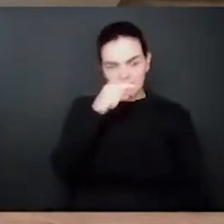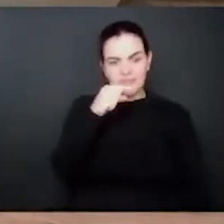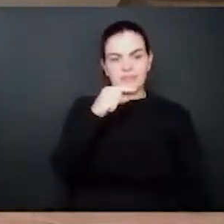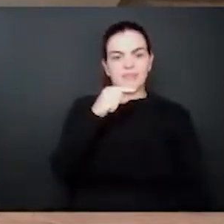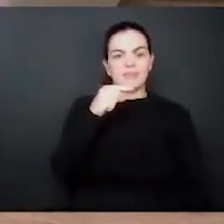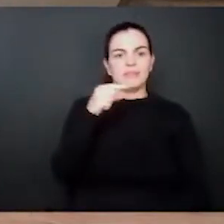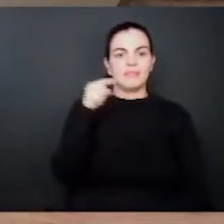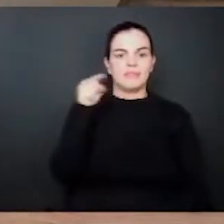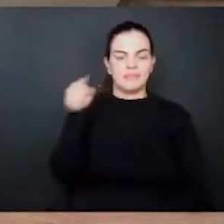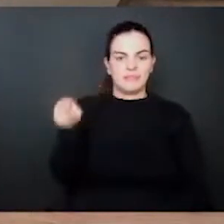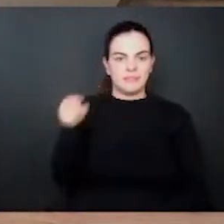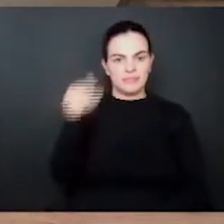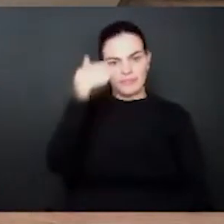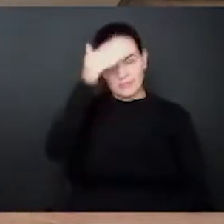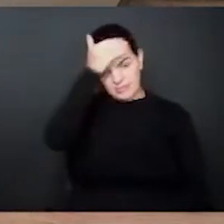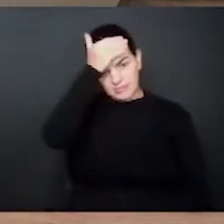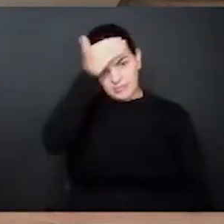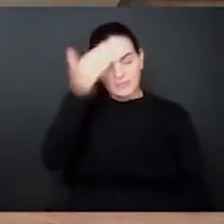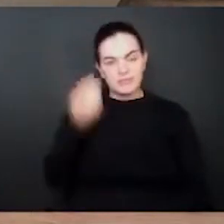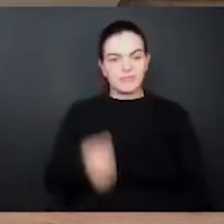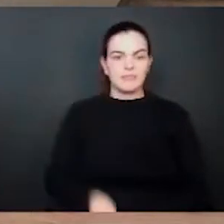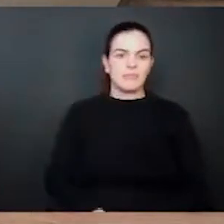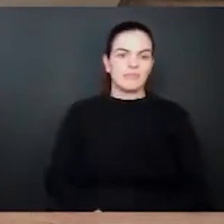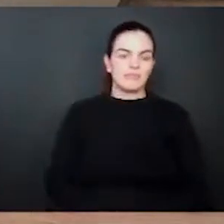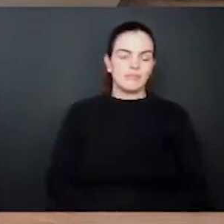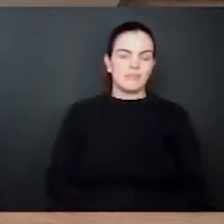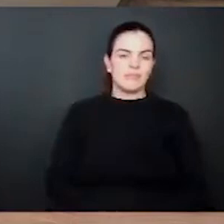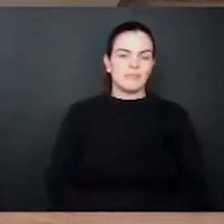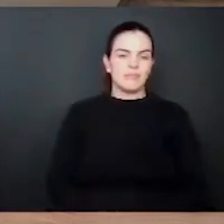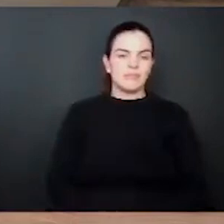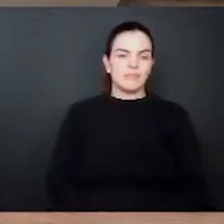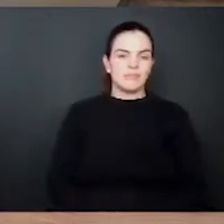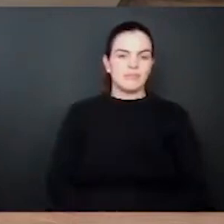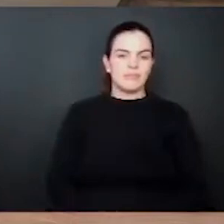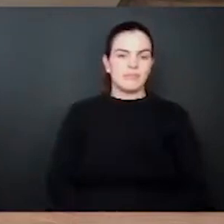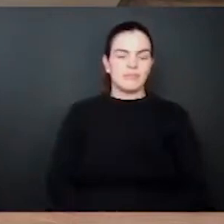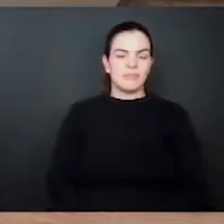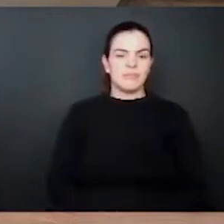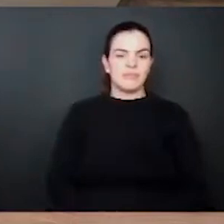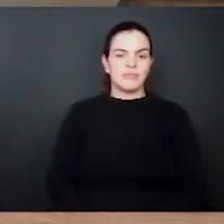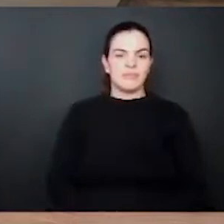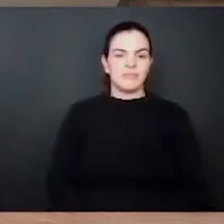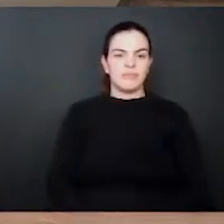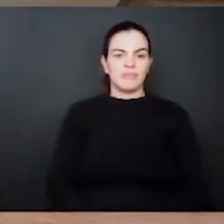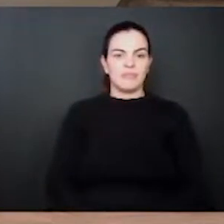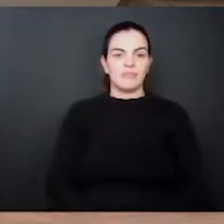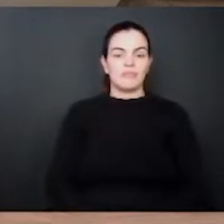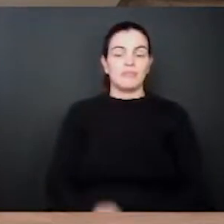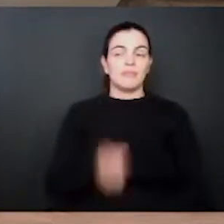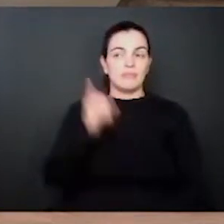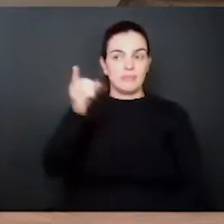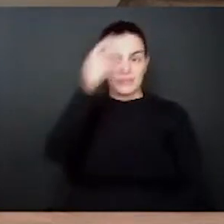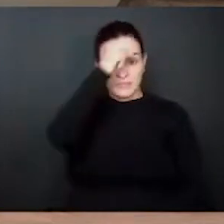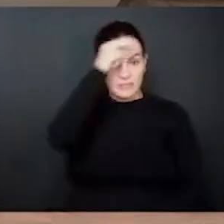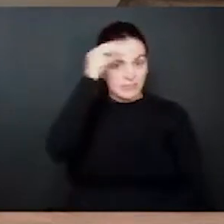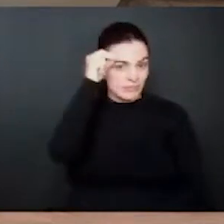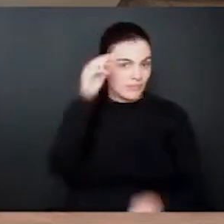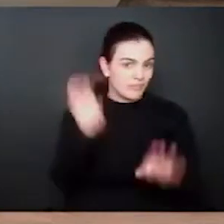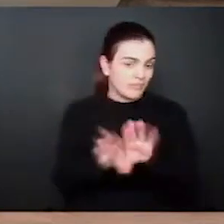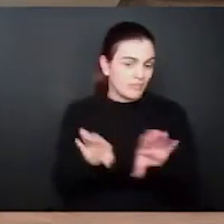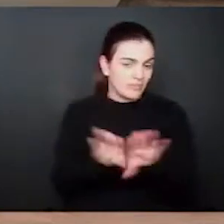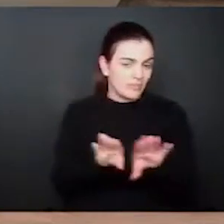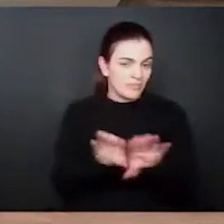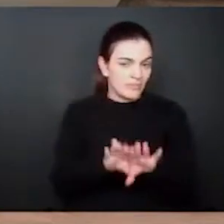e vários, principalmente a prefeitura, que entendeu o momento de trazer esse projeto para que